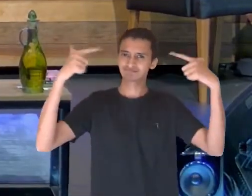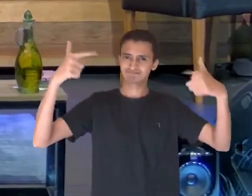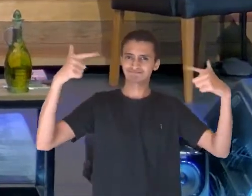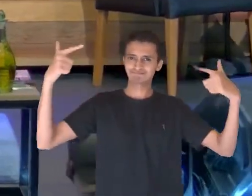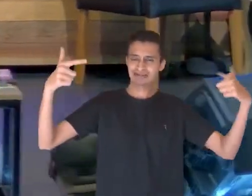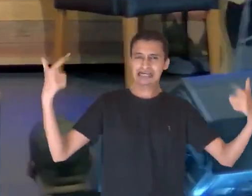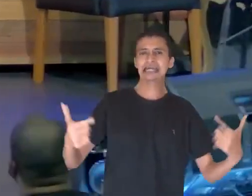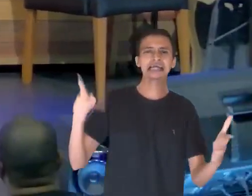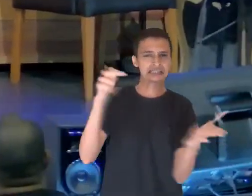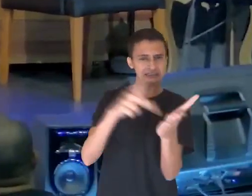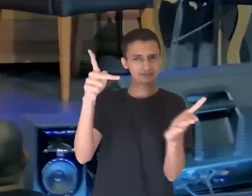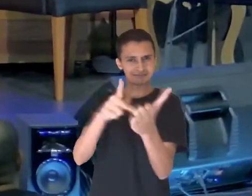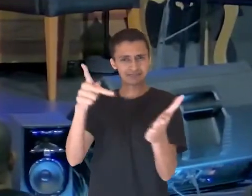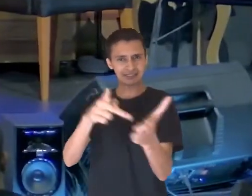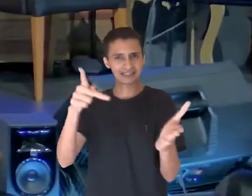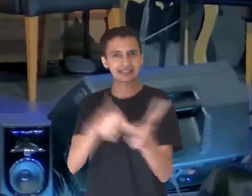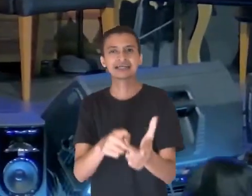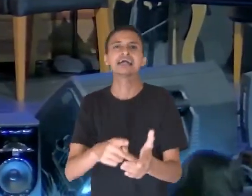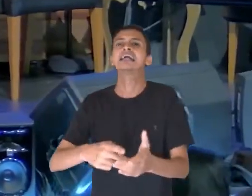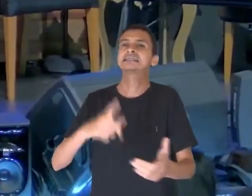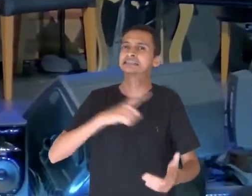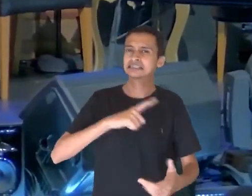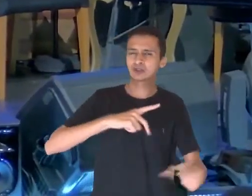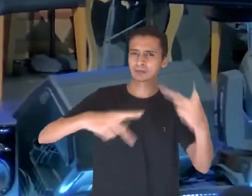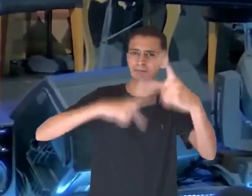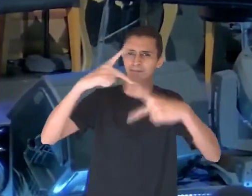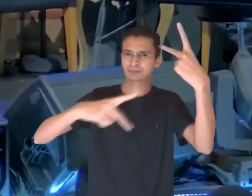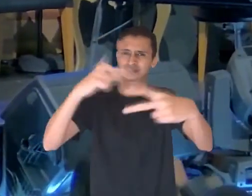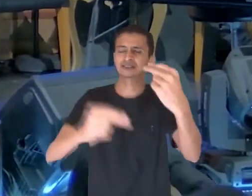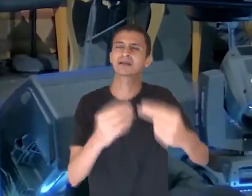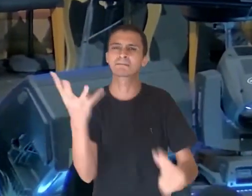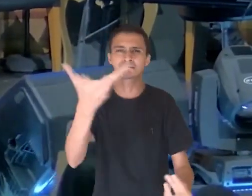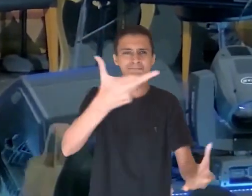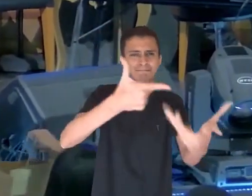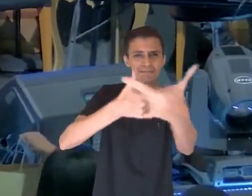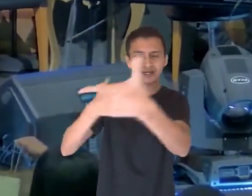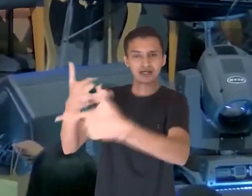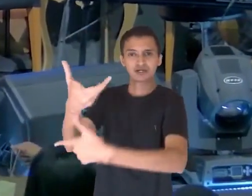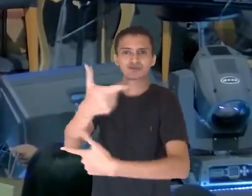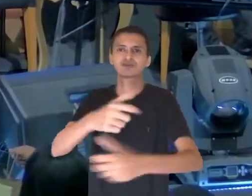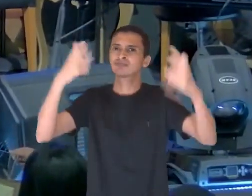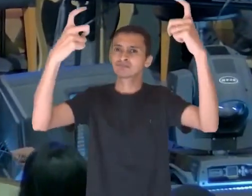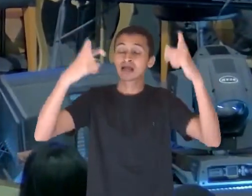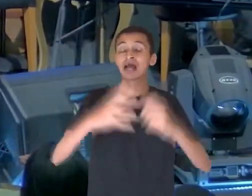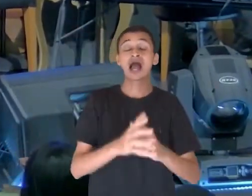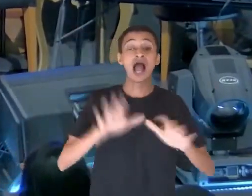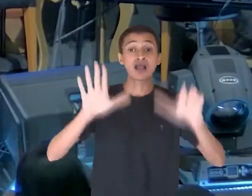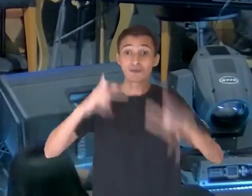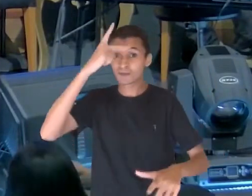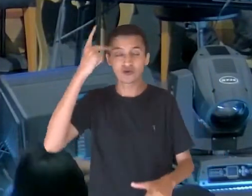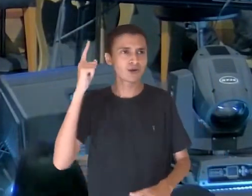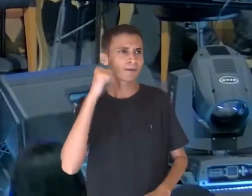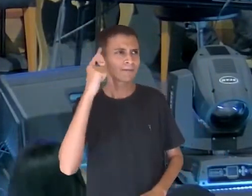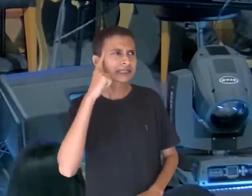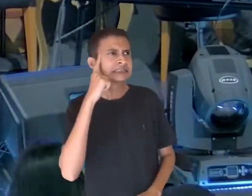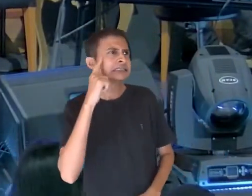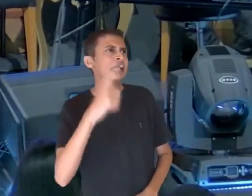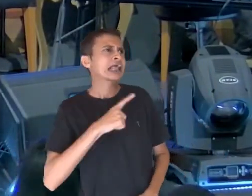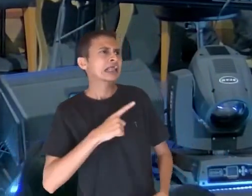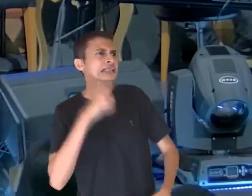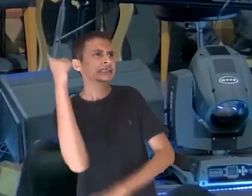de Jerusalém, aquelas uvas gigantes. Ah, voltaram dizendo: só tem gigante na terra. Mas alguns